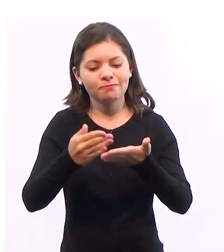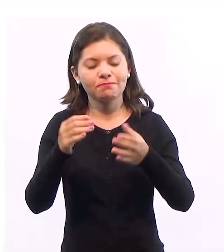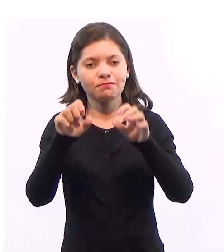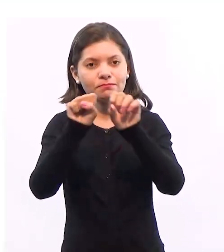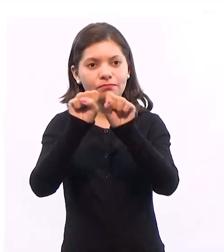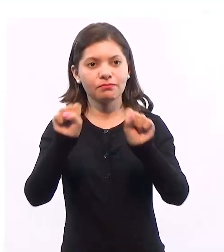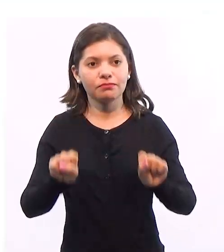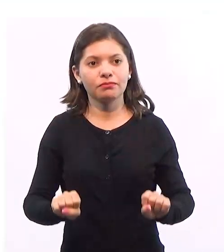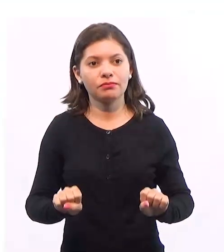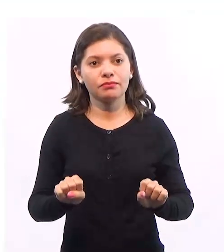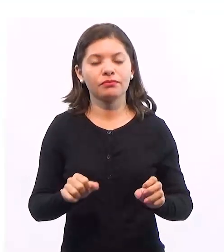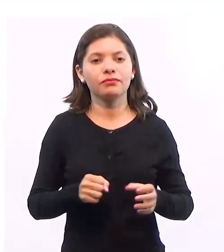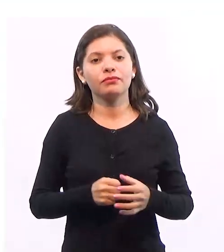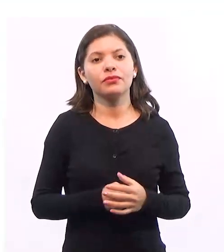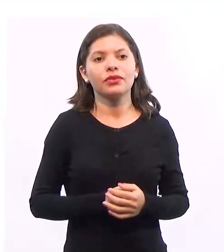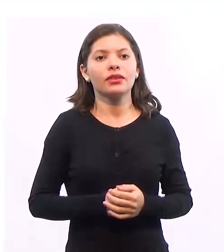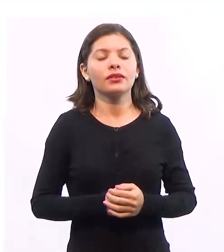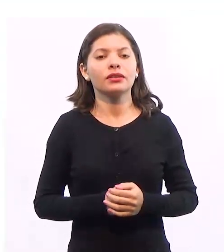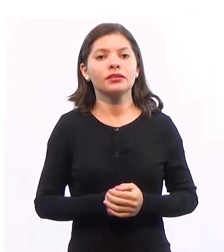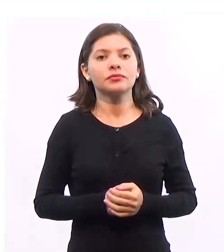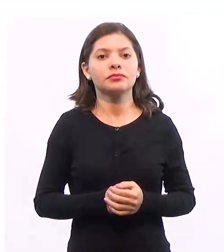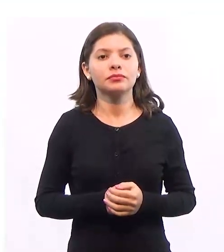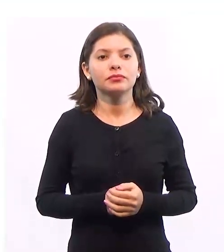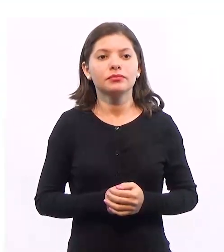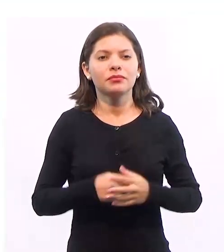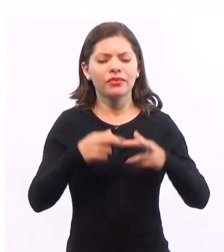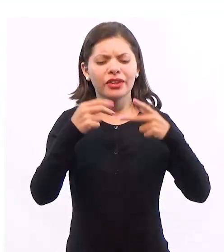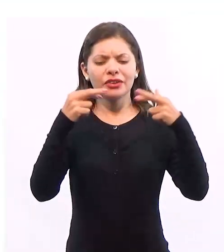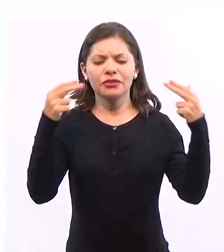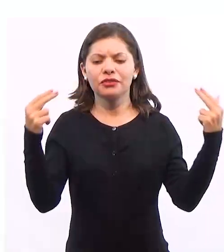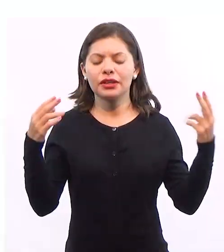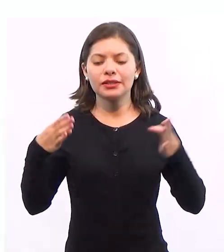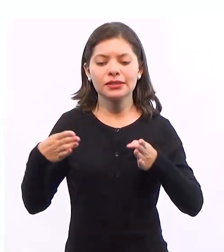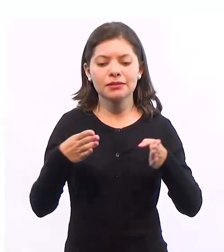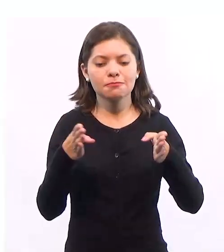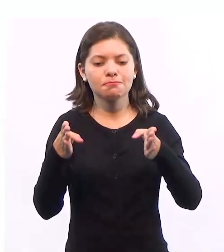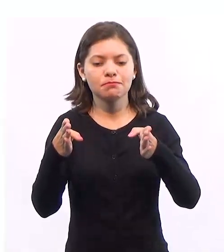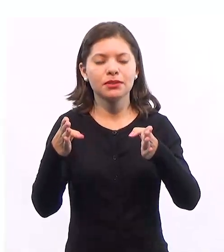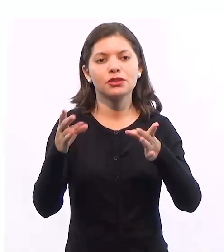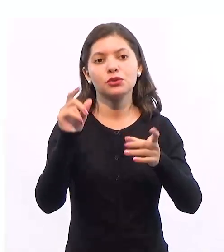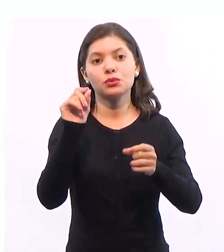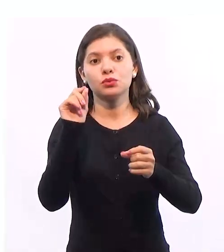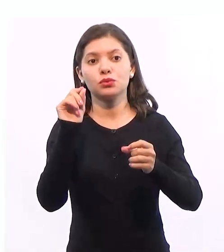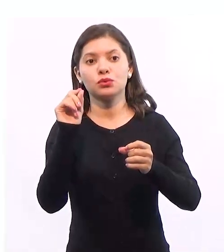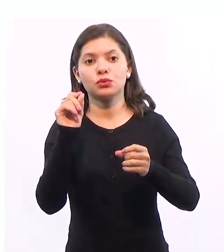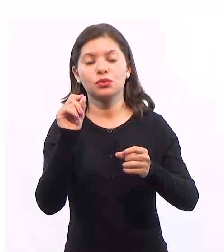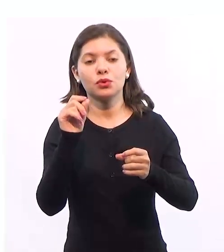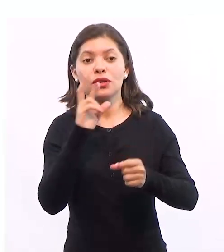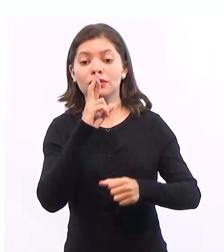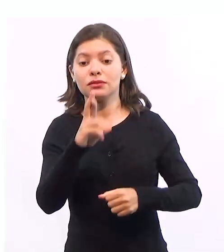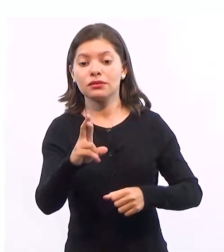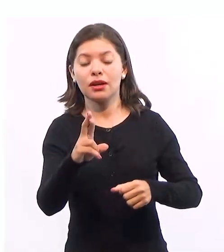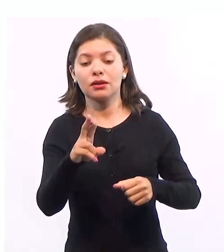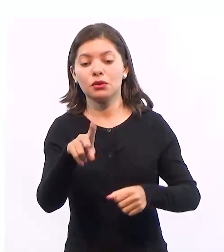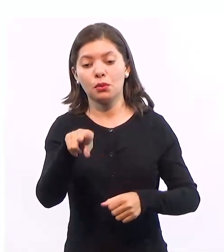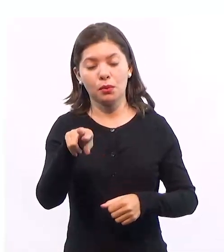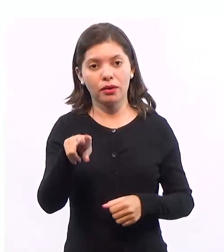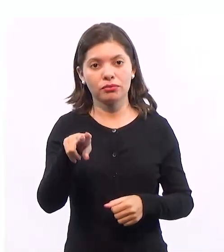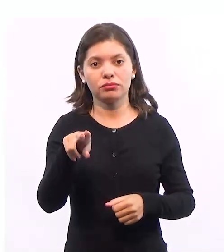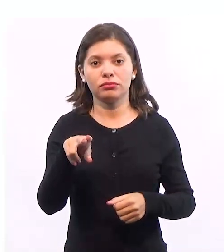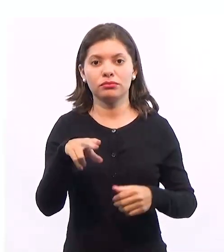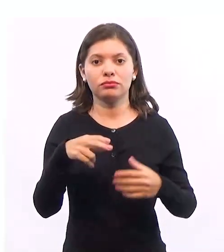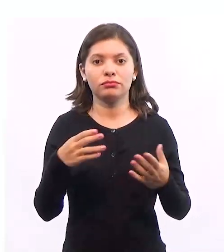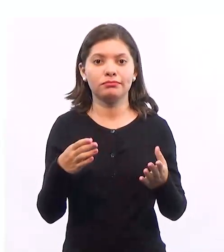referência à divisão de um sistema. A equifinalidade, né, que diz respeito a diferentes caminhos, né, que conduzem a um mesmo